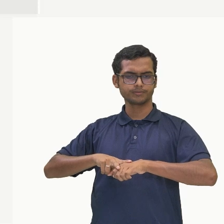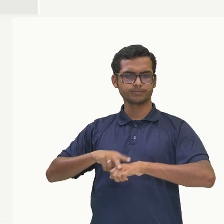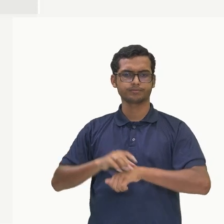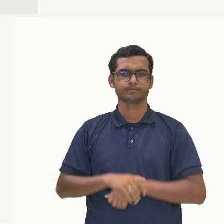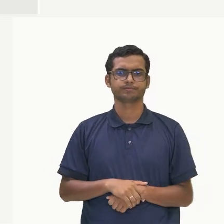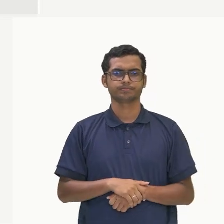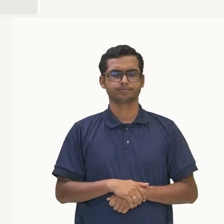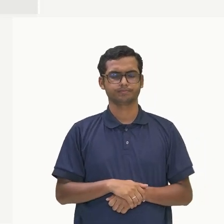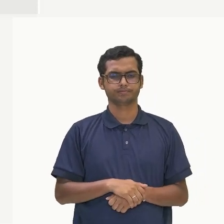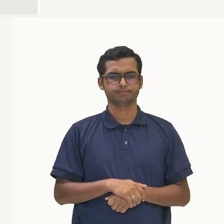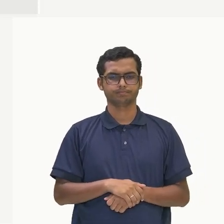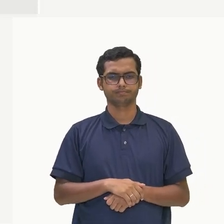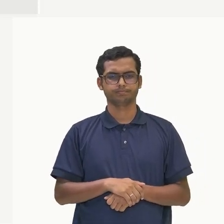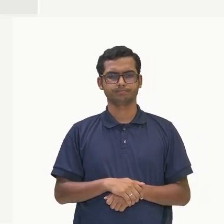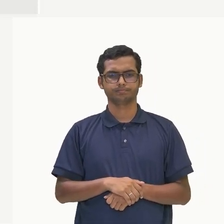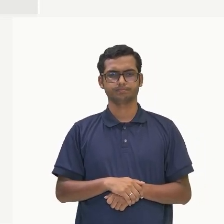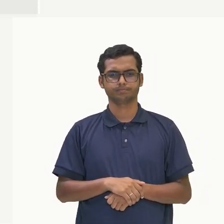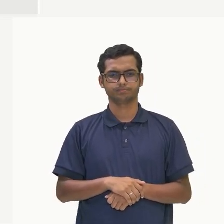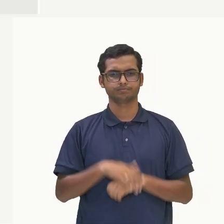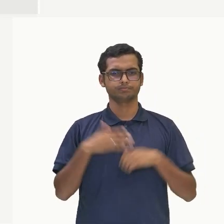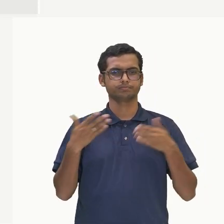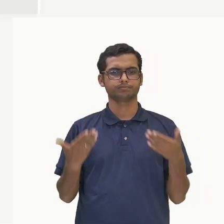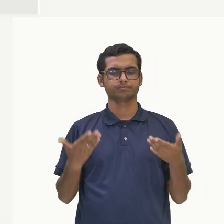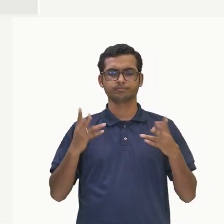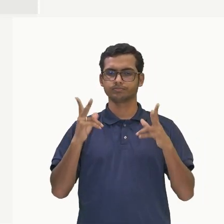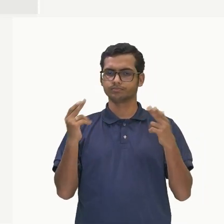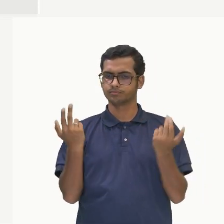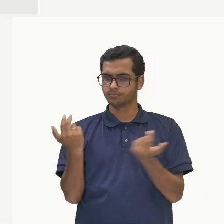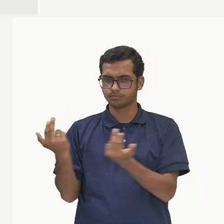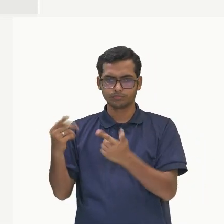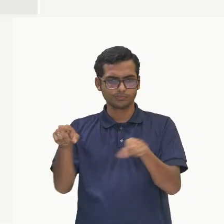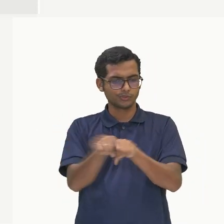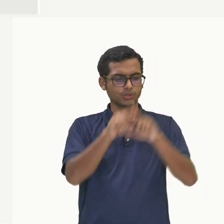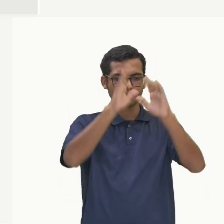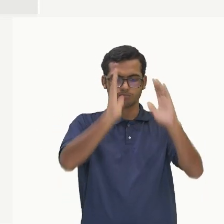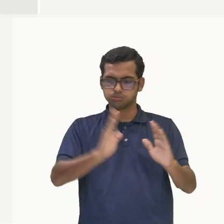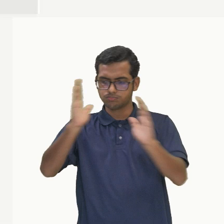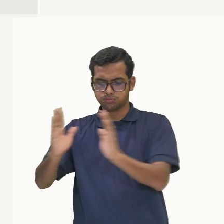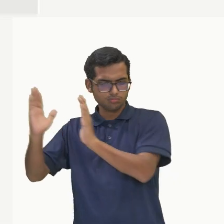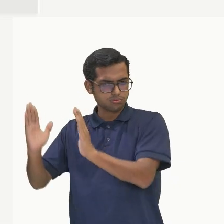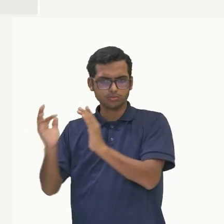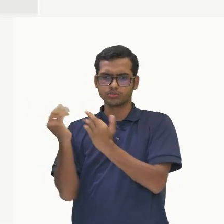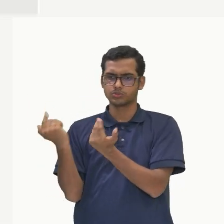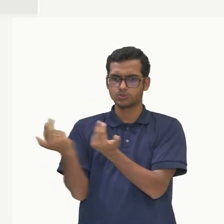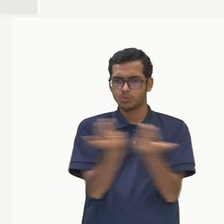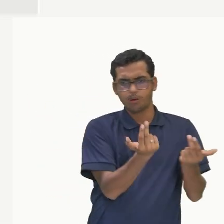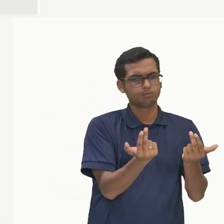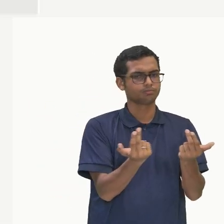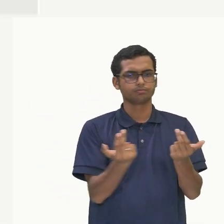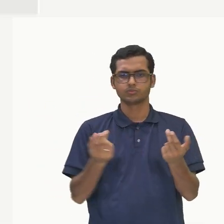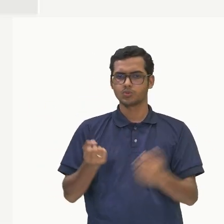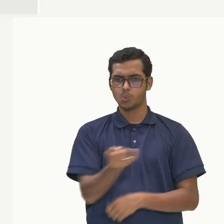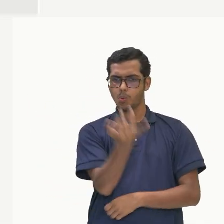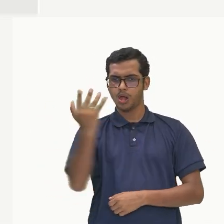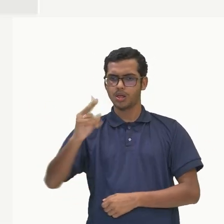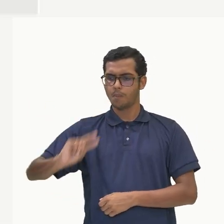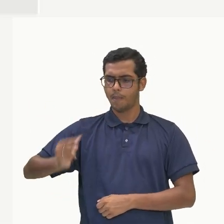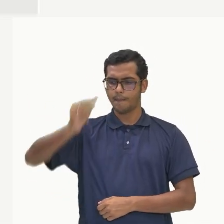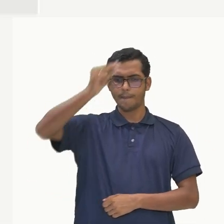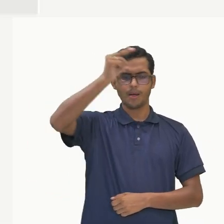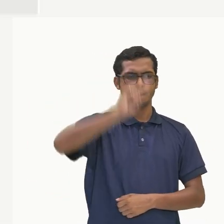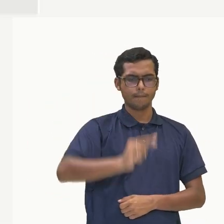ele aumentou 5 vezes, todos os outros aumentam também 5